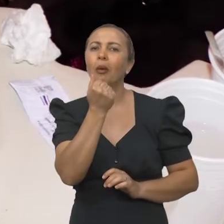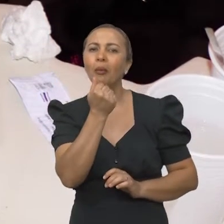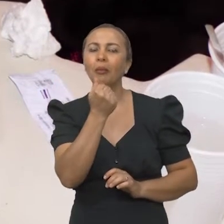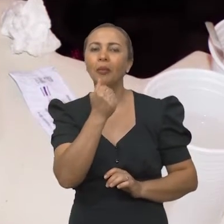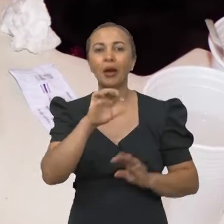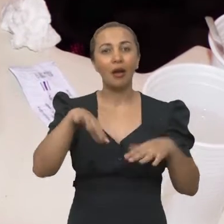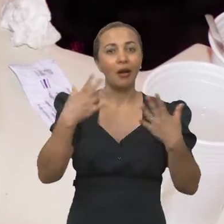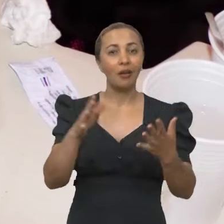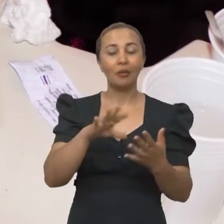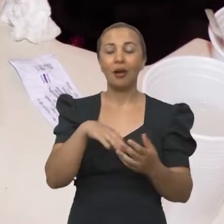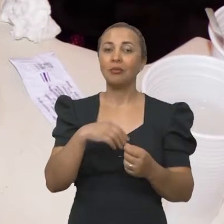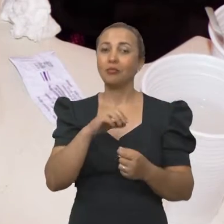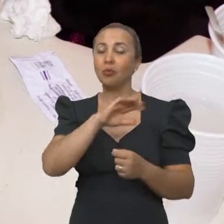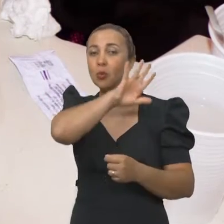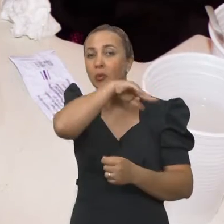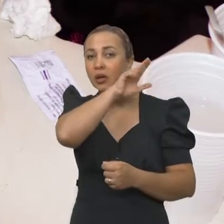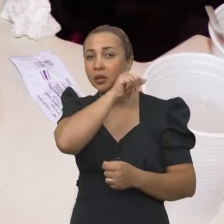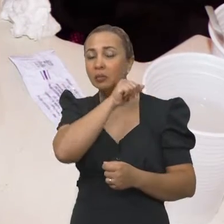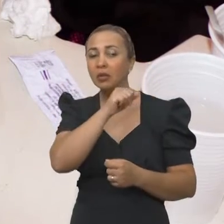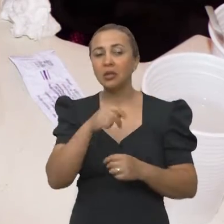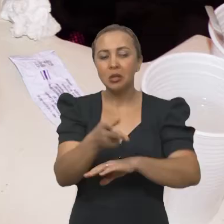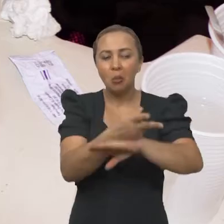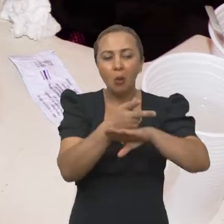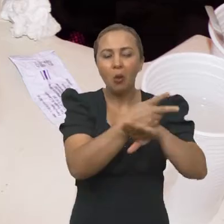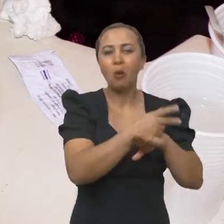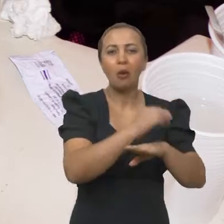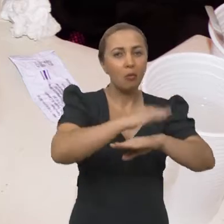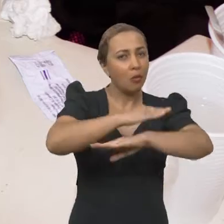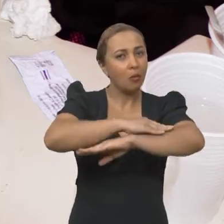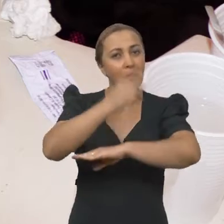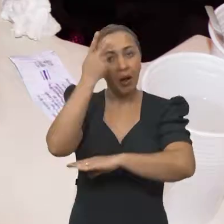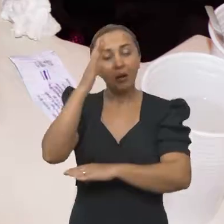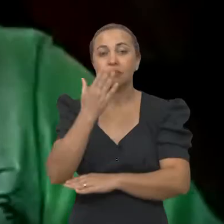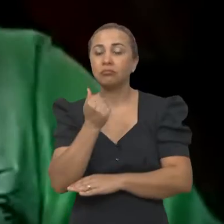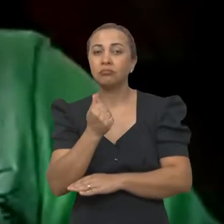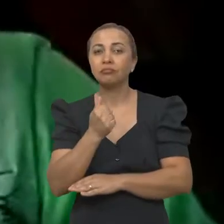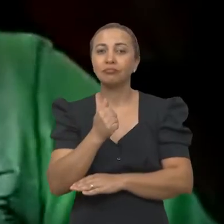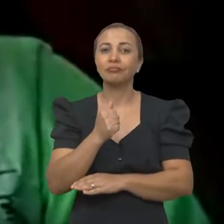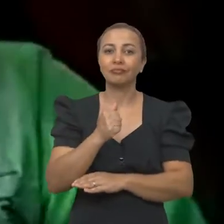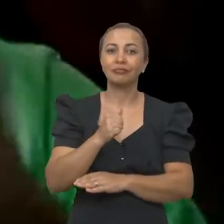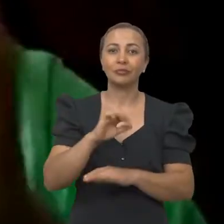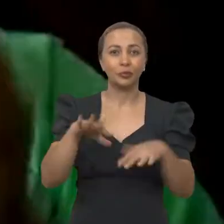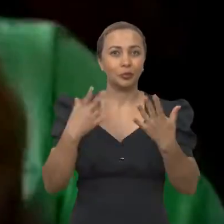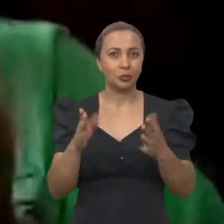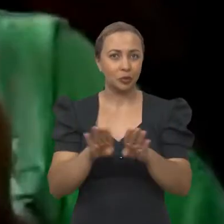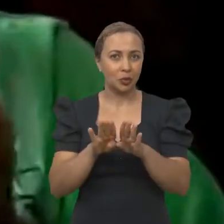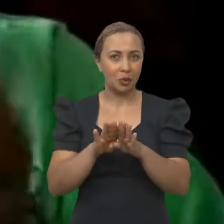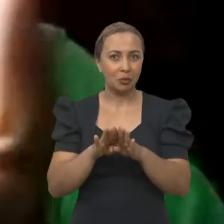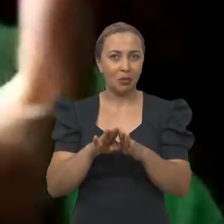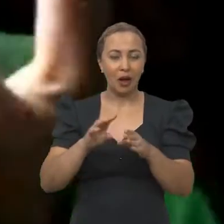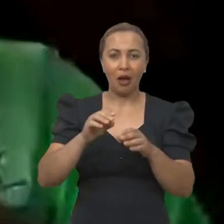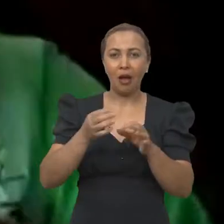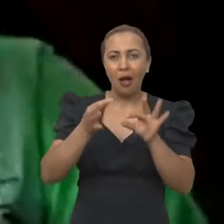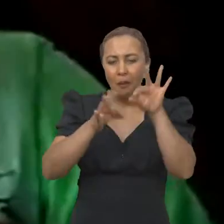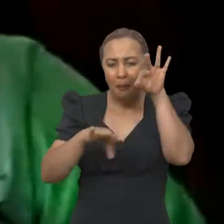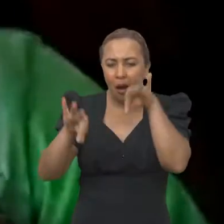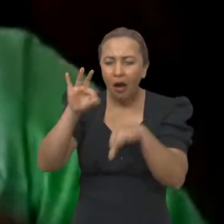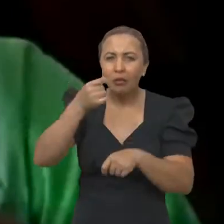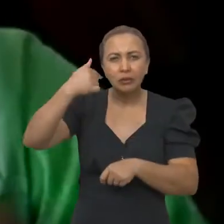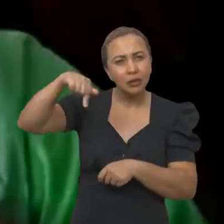ela come, quais são os animais que se alimentam dela, e quais substâncias também a gente